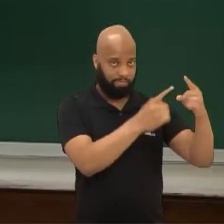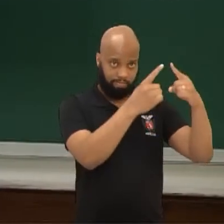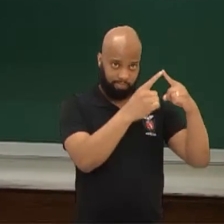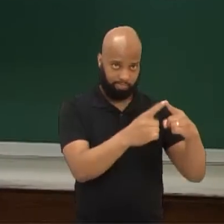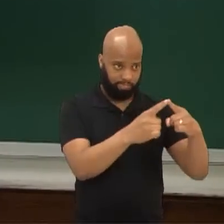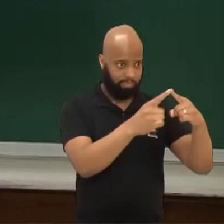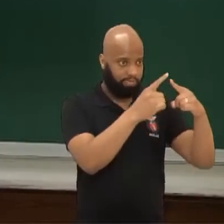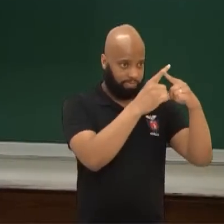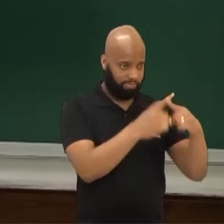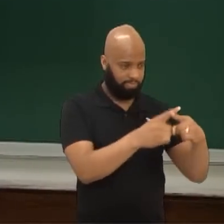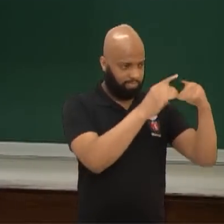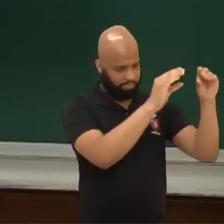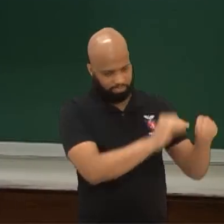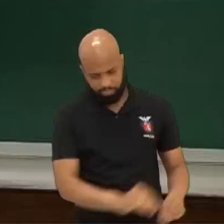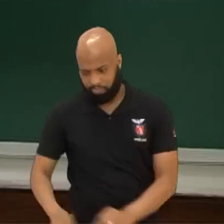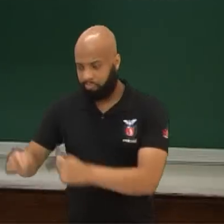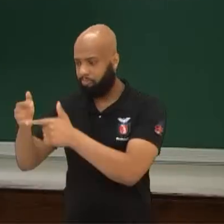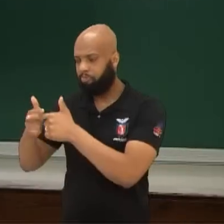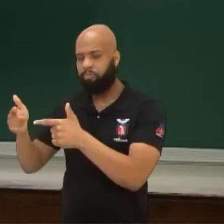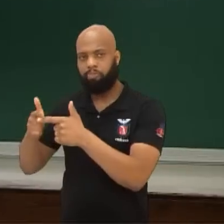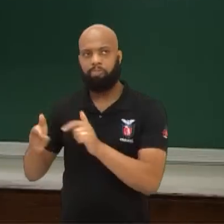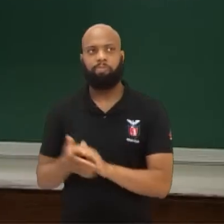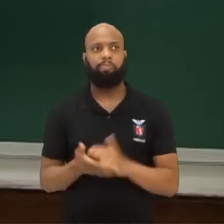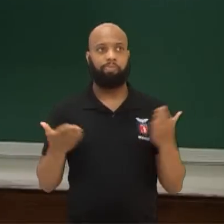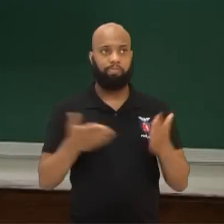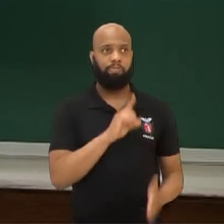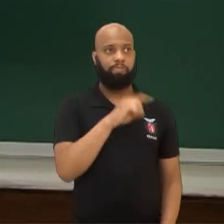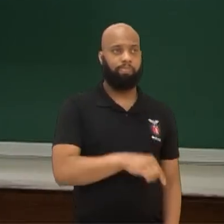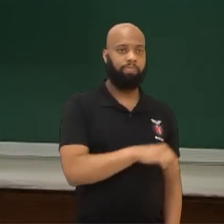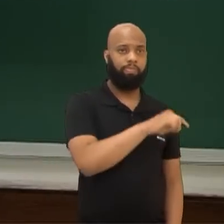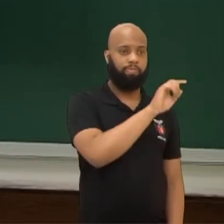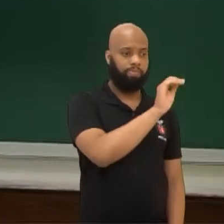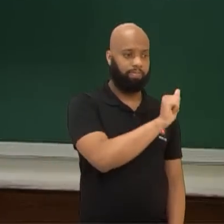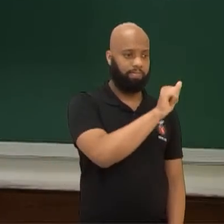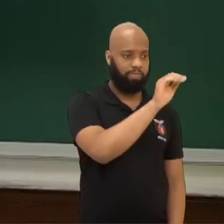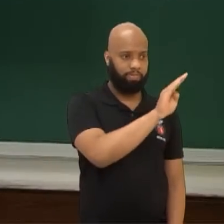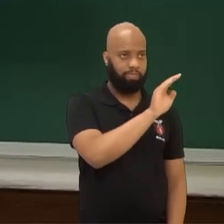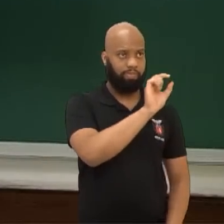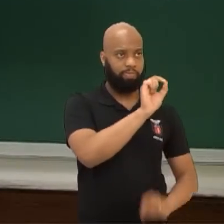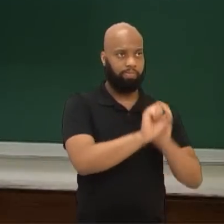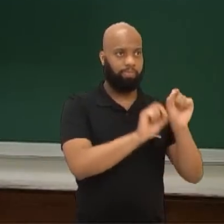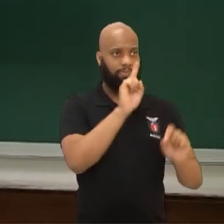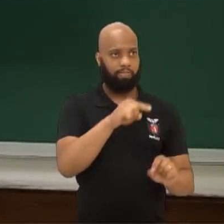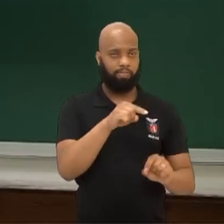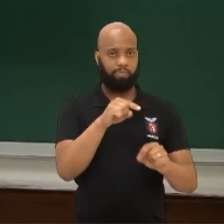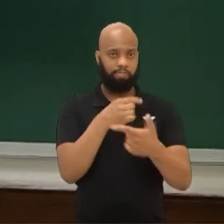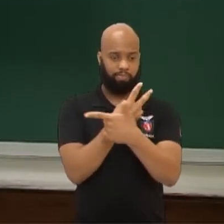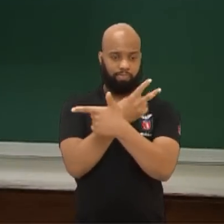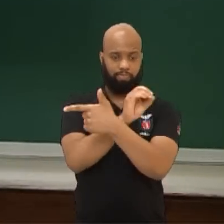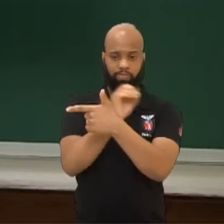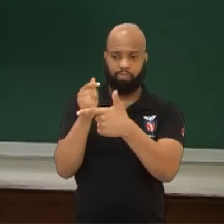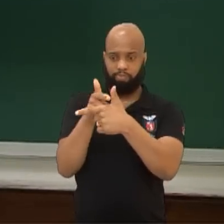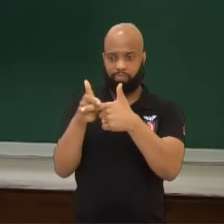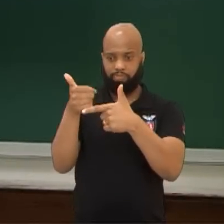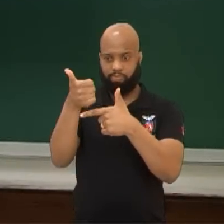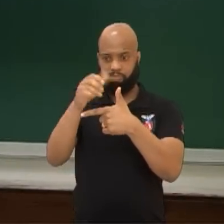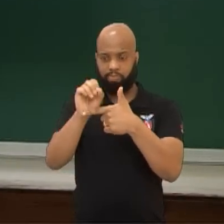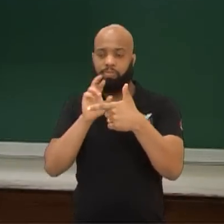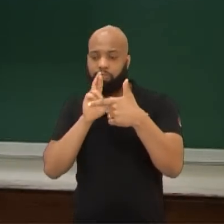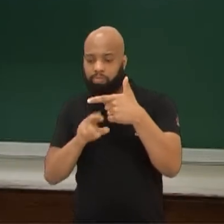esse segmento AB vai ser 20 divididos por 10. Então, ele vale